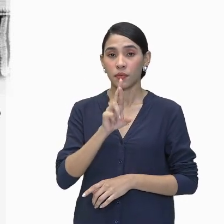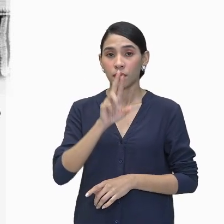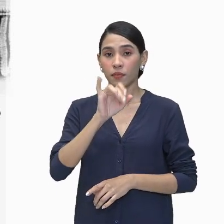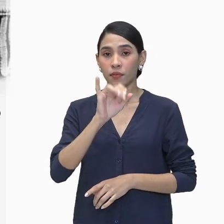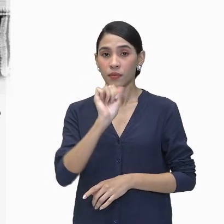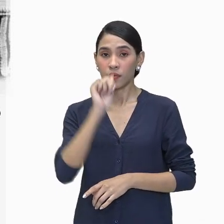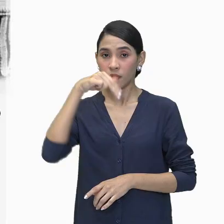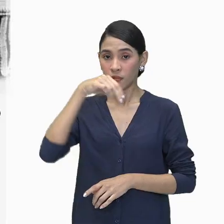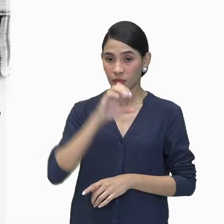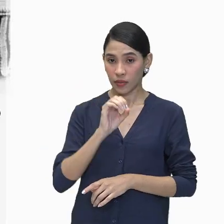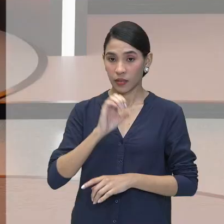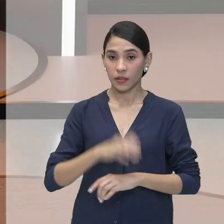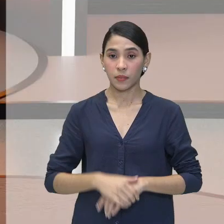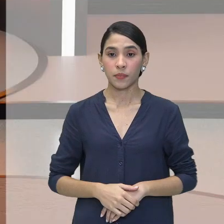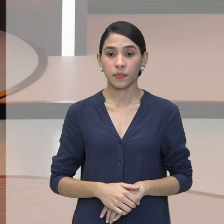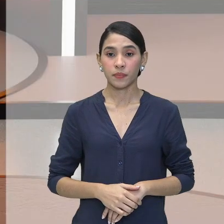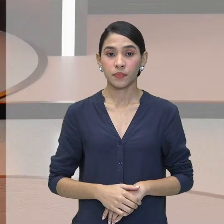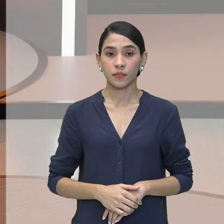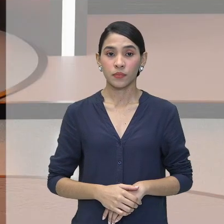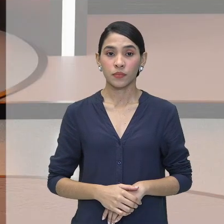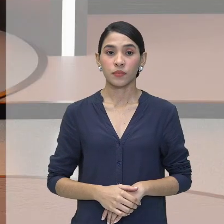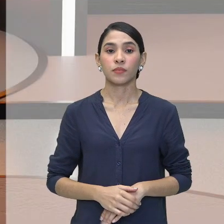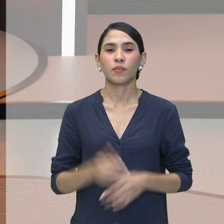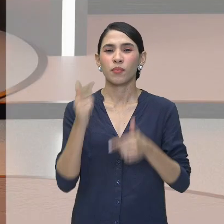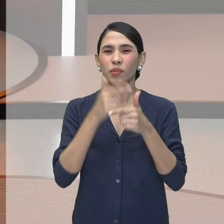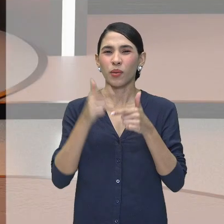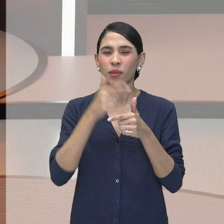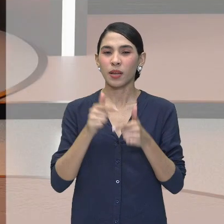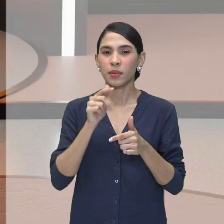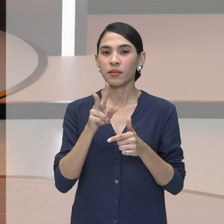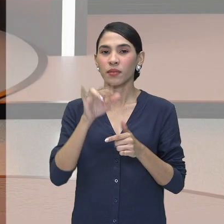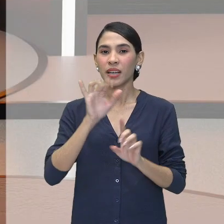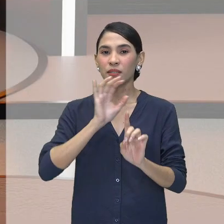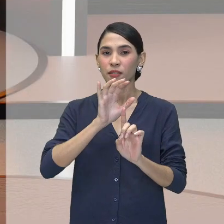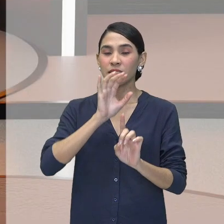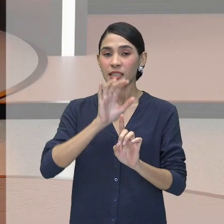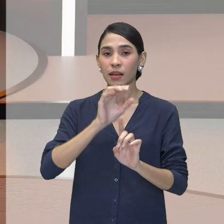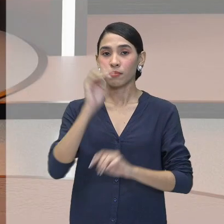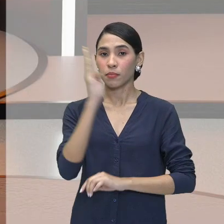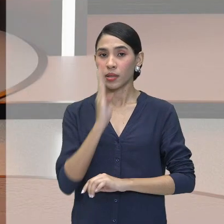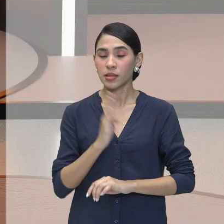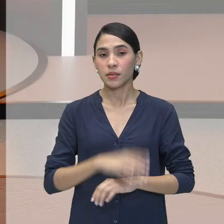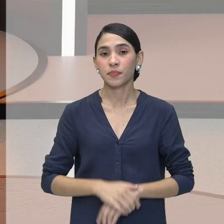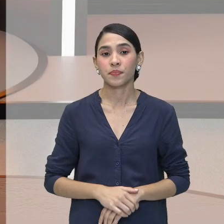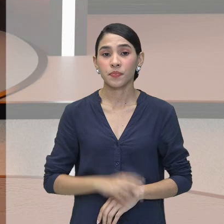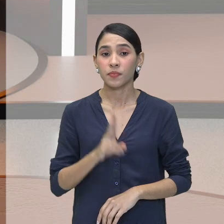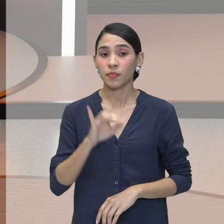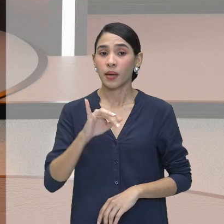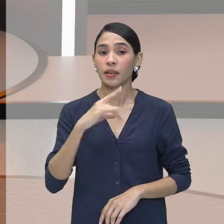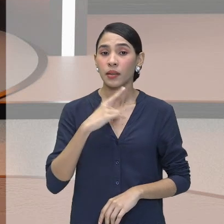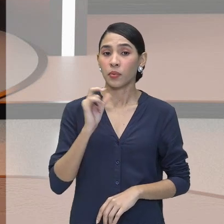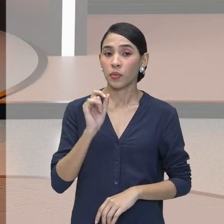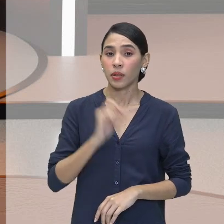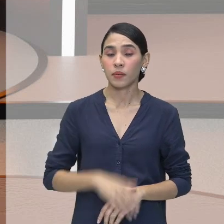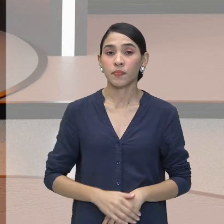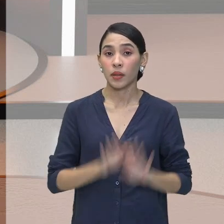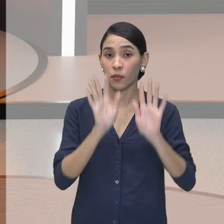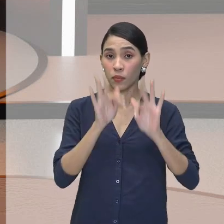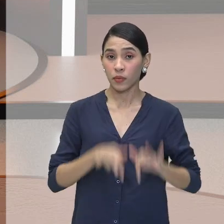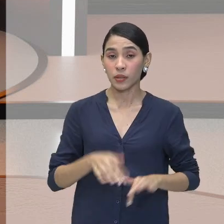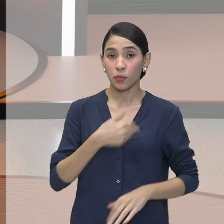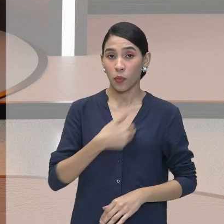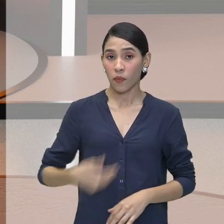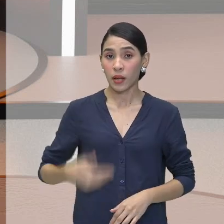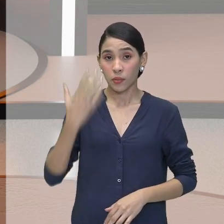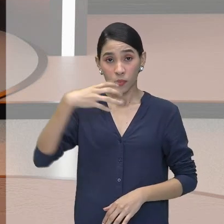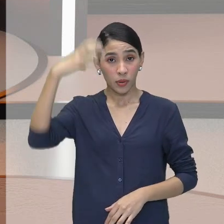então falar sobre algumas das consequências que isso vai trazer para o Brasil? Como consequências, nós vamos ter, por exemplo, o fim da monarquia. A gente